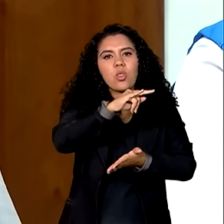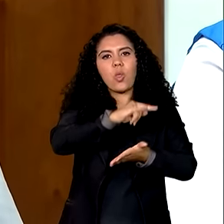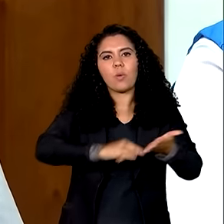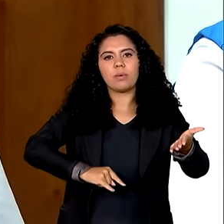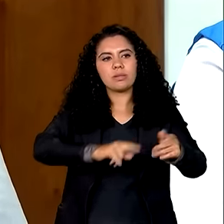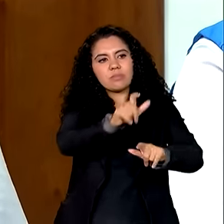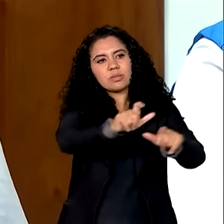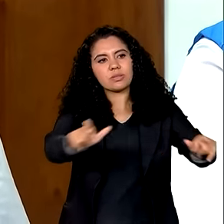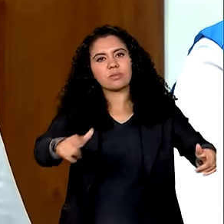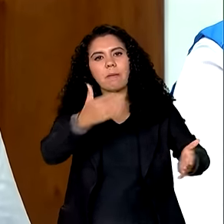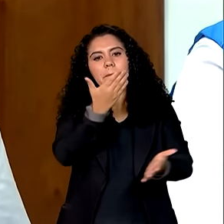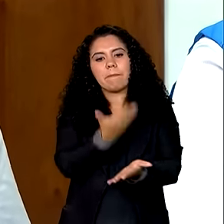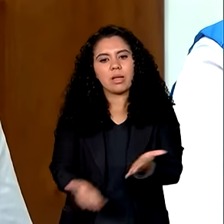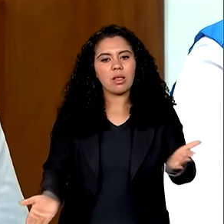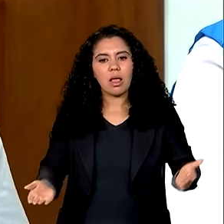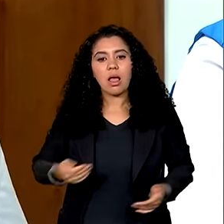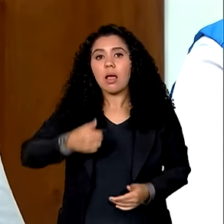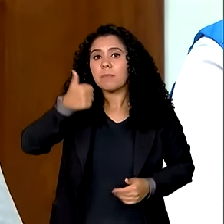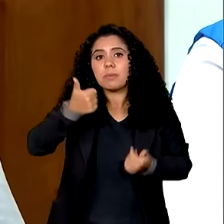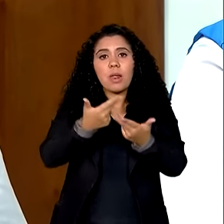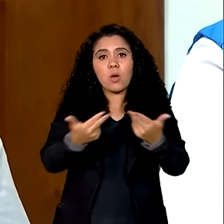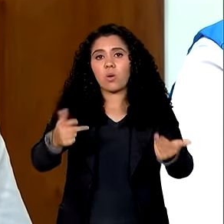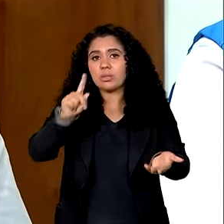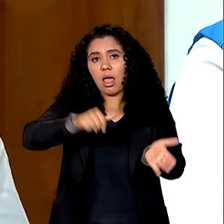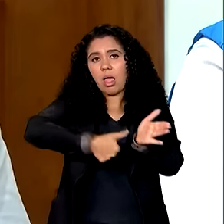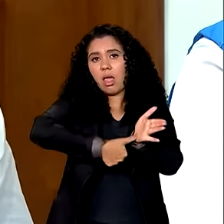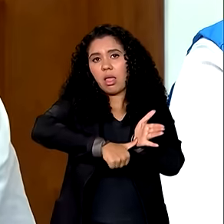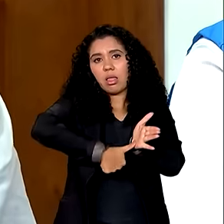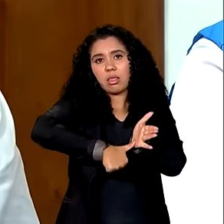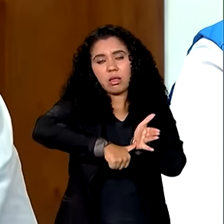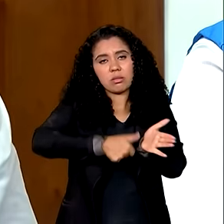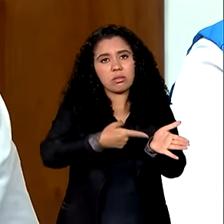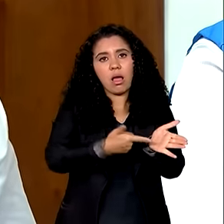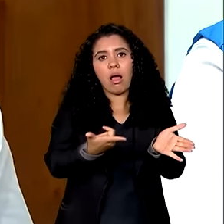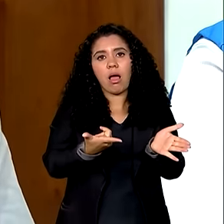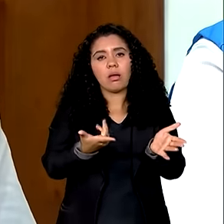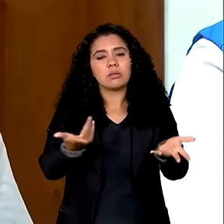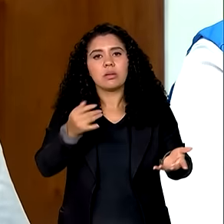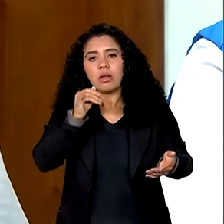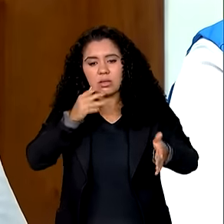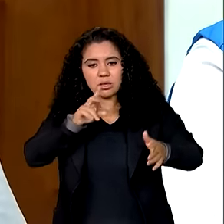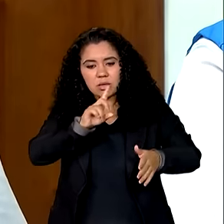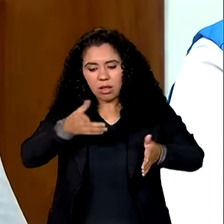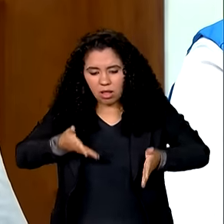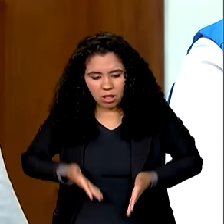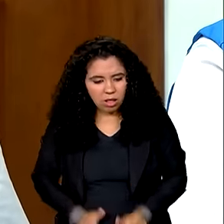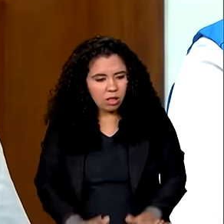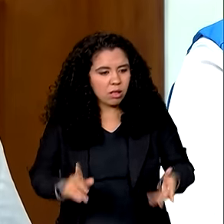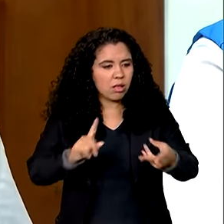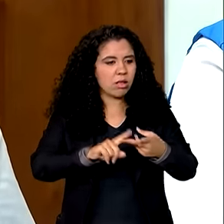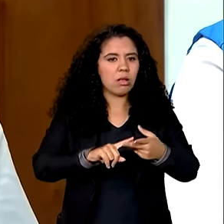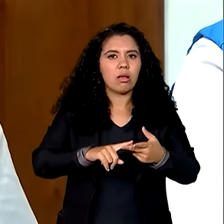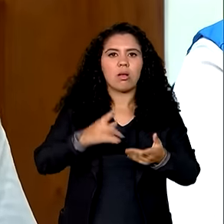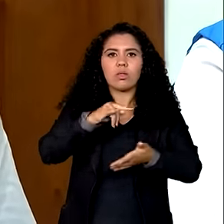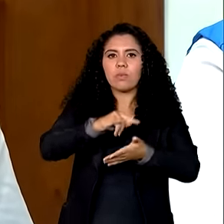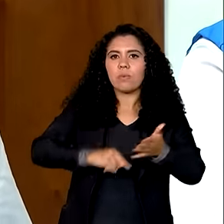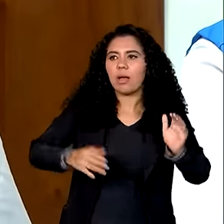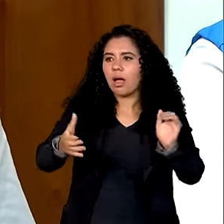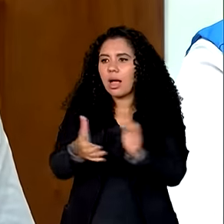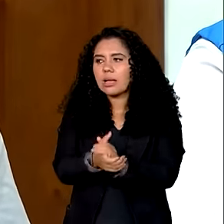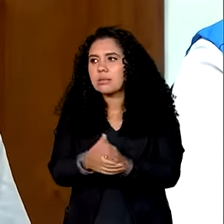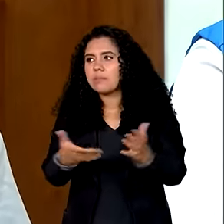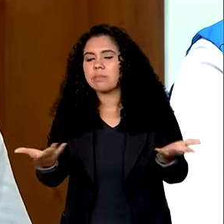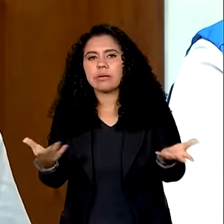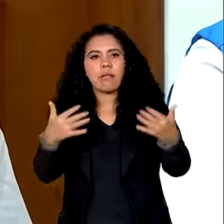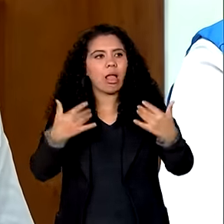perderam a primeira coisa é o documento de identidade a pessoa perde a certidão de nascimento perde a certidão de casamento e portanto não